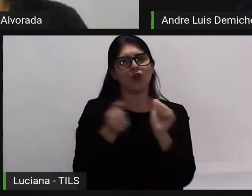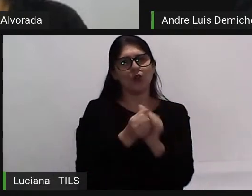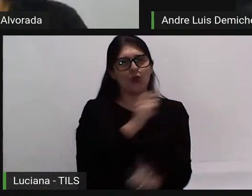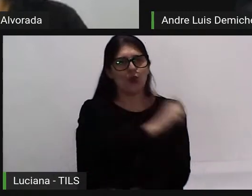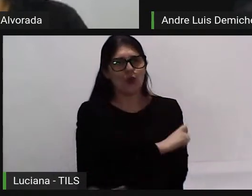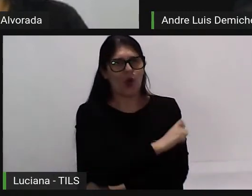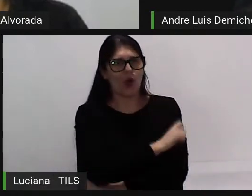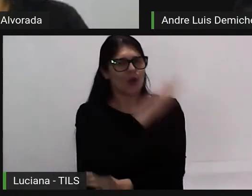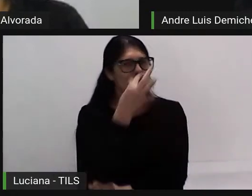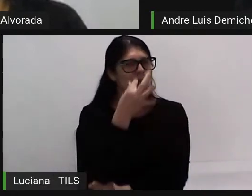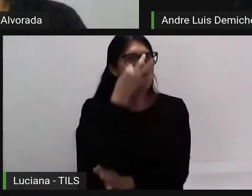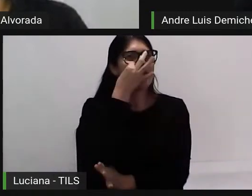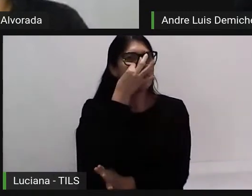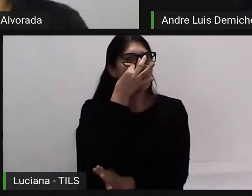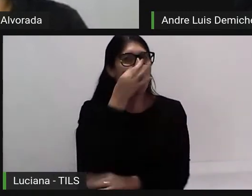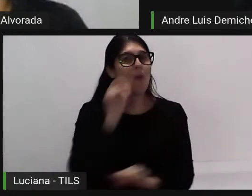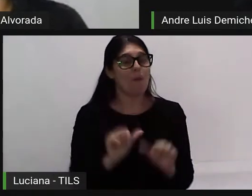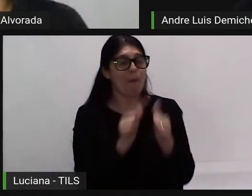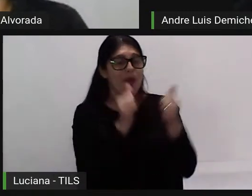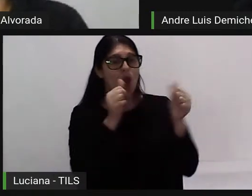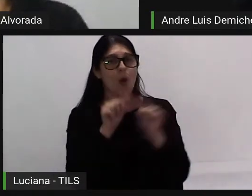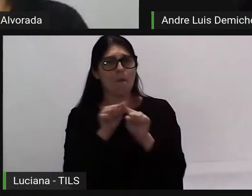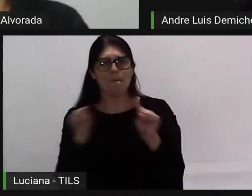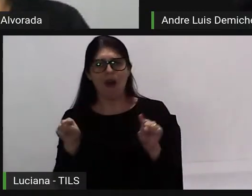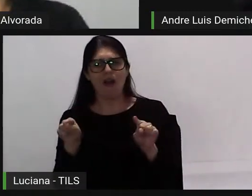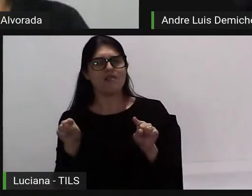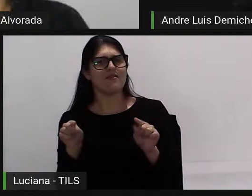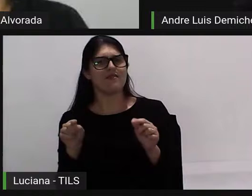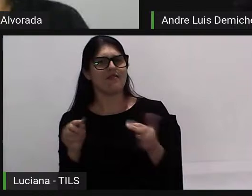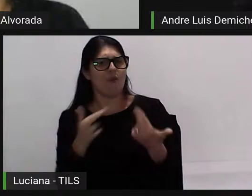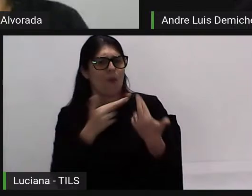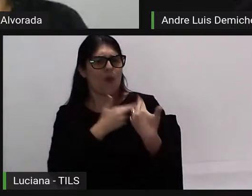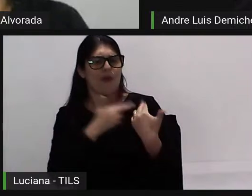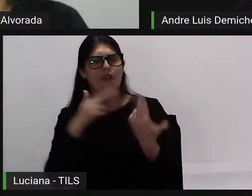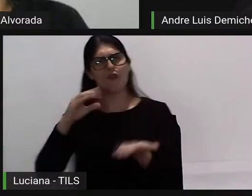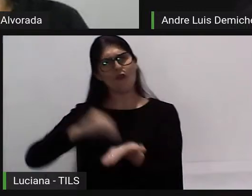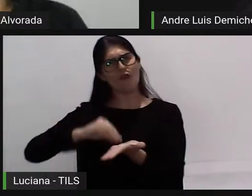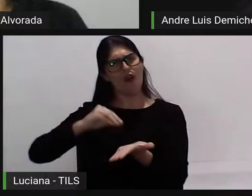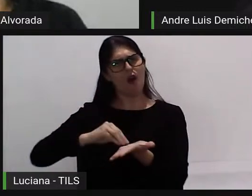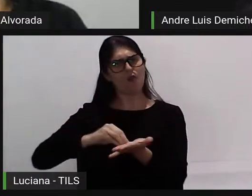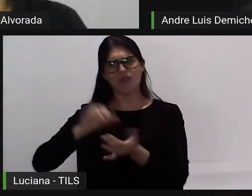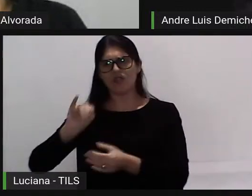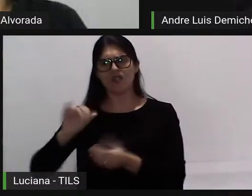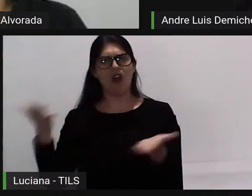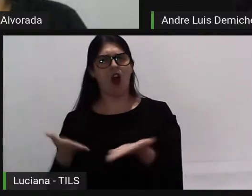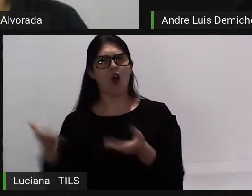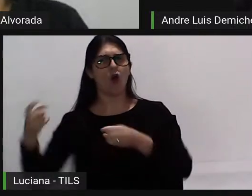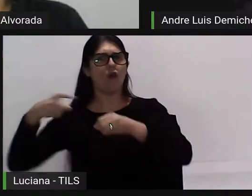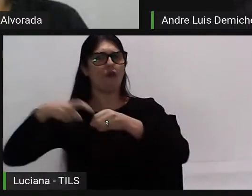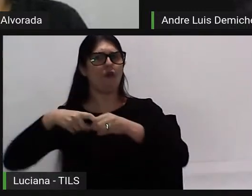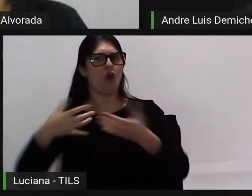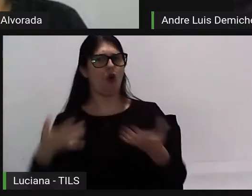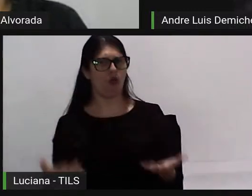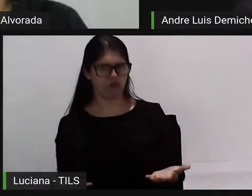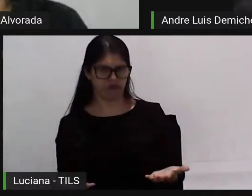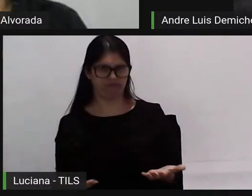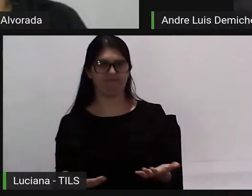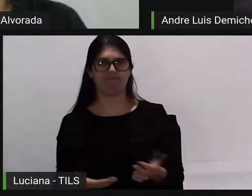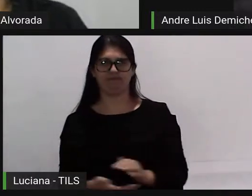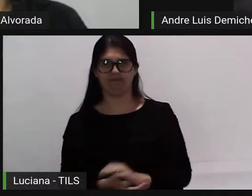presencial, mas eu vejo que seria uma irresponsabilidade nós voltarmos agora. É claro, tem